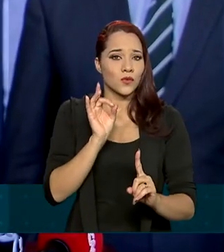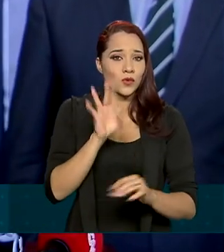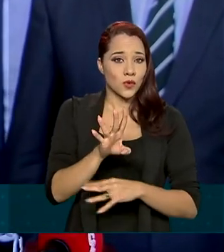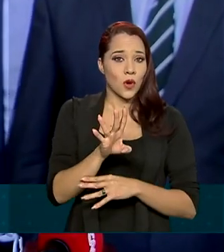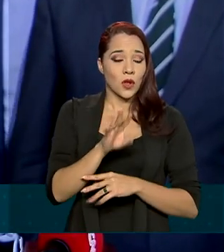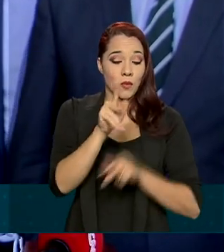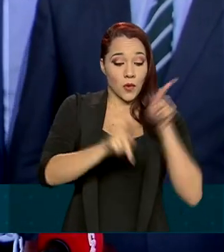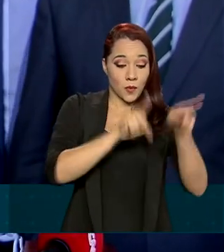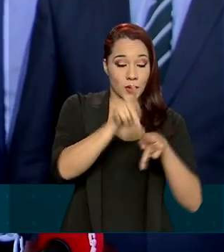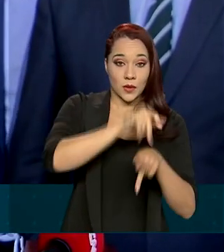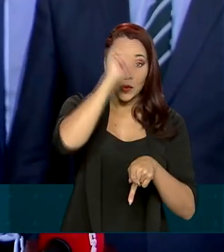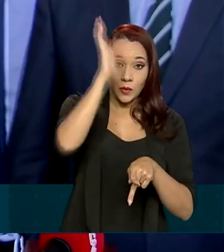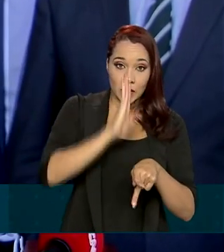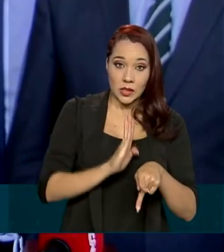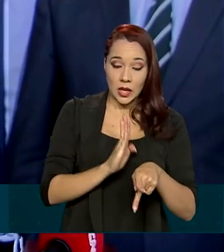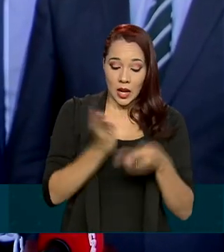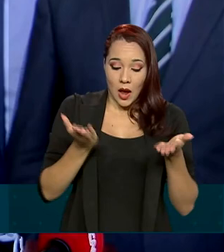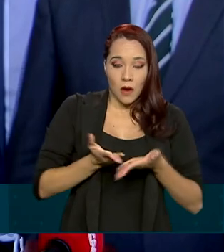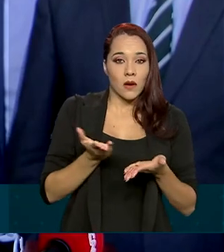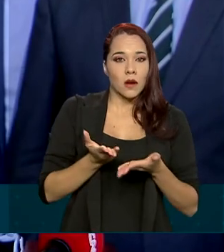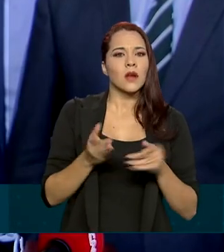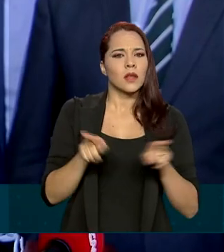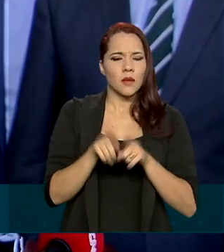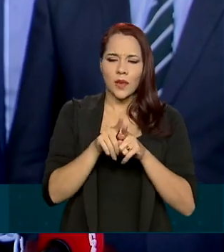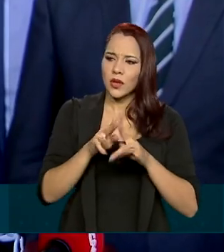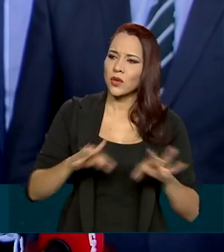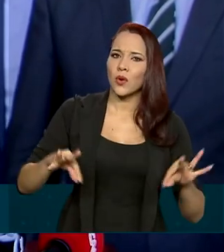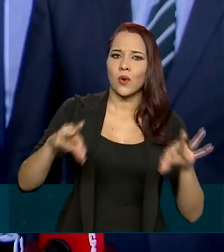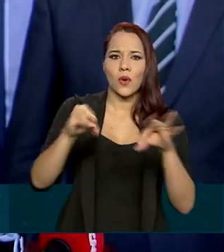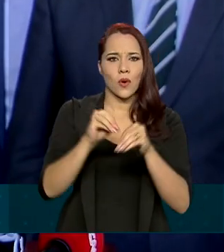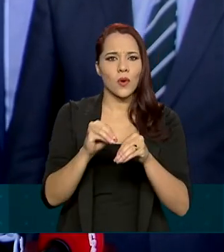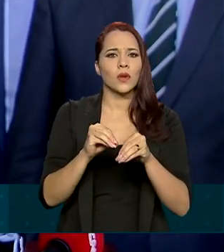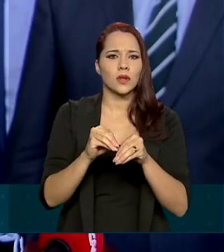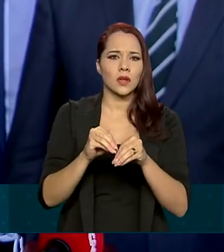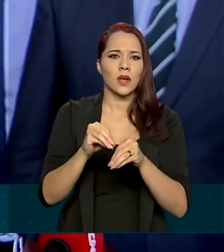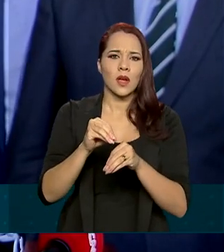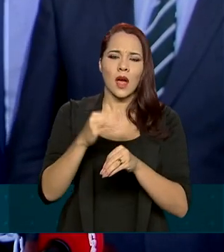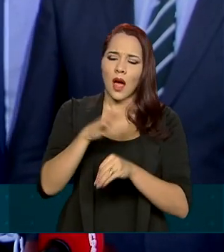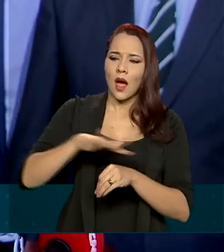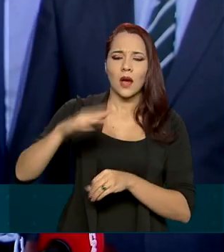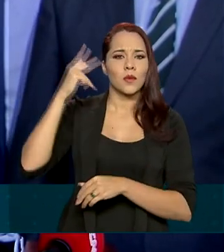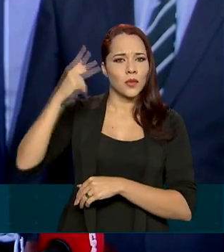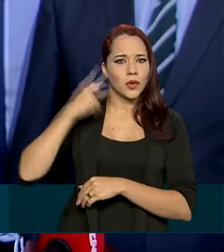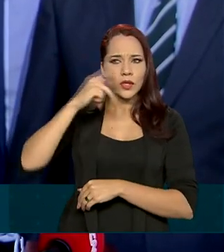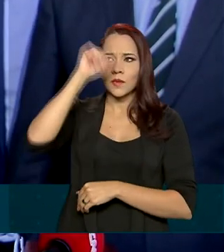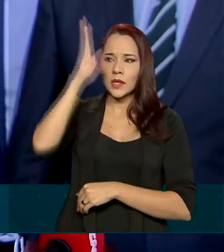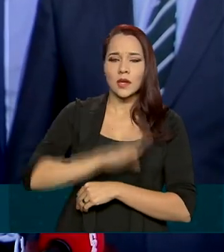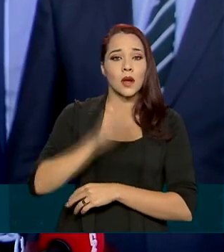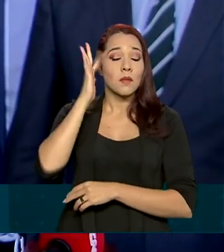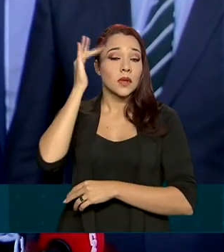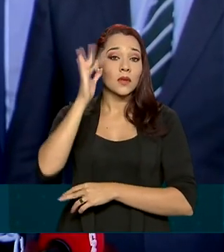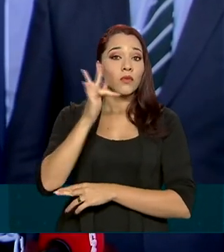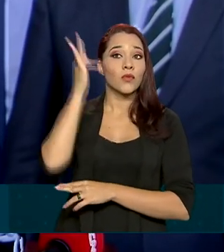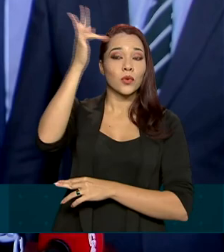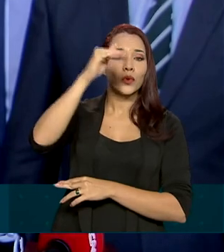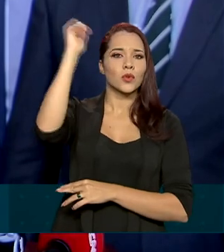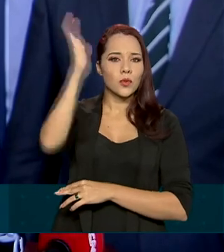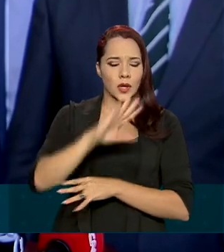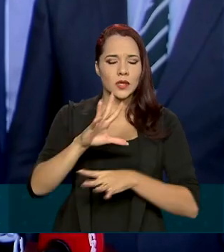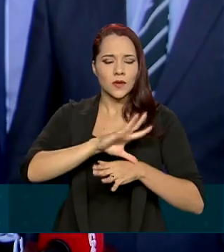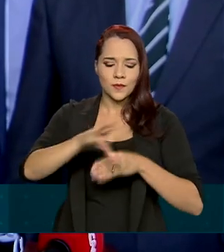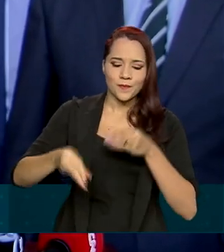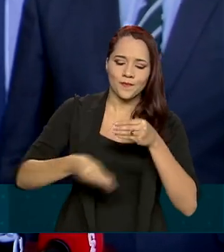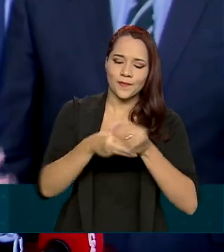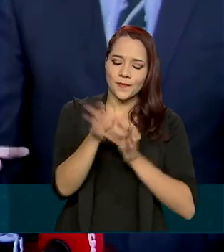na população brasileira a curto prazo, mas toda a classe política brasileira pensando no futuro do país e implementando as